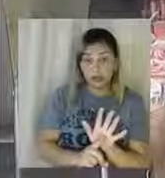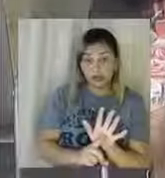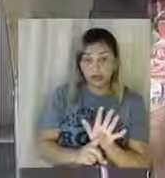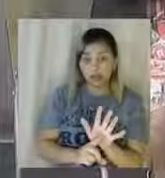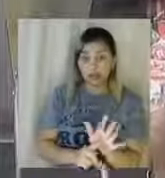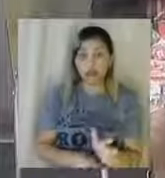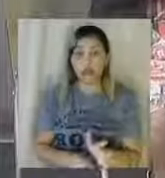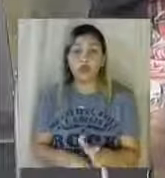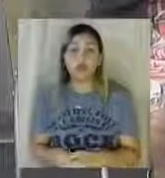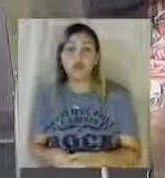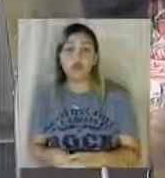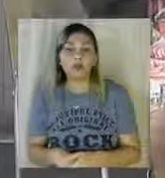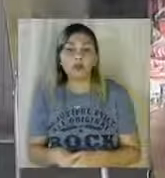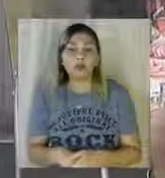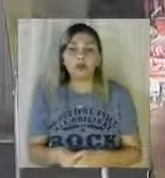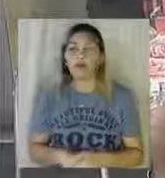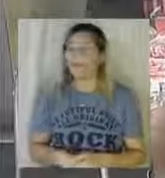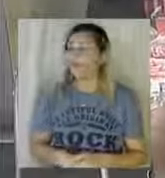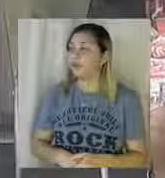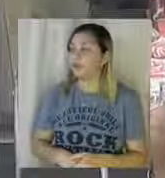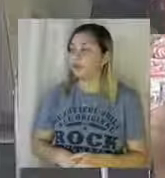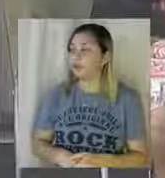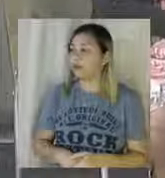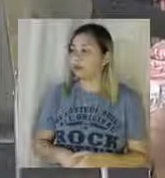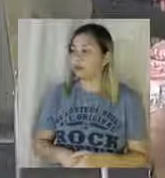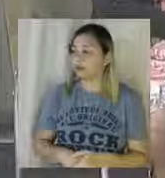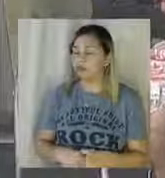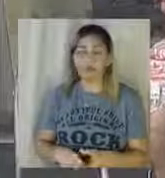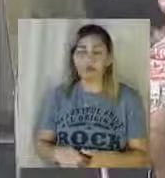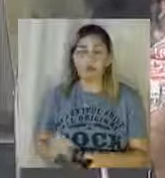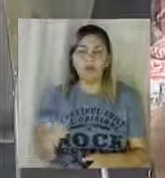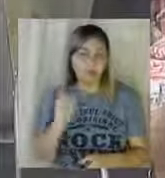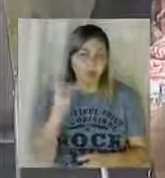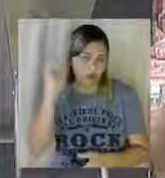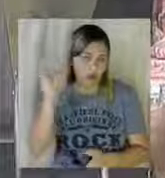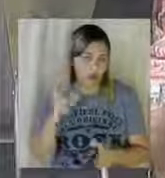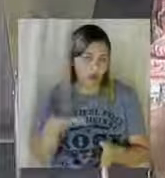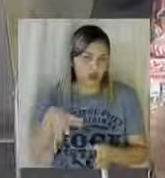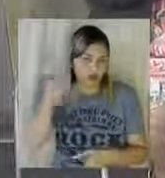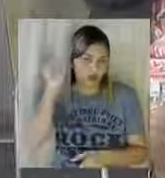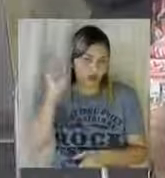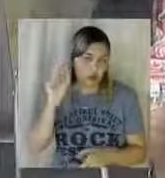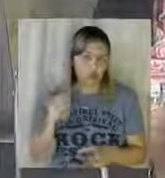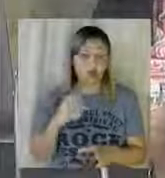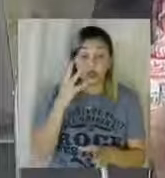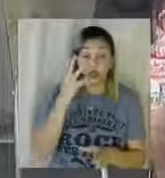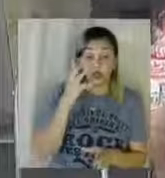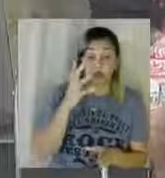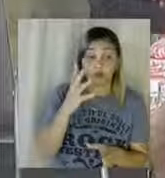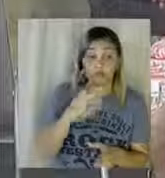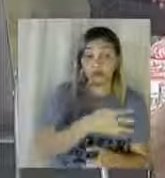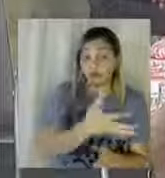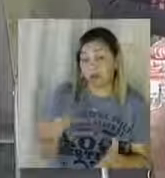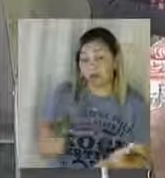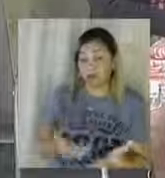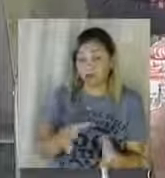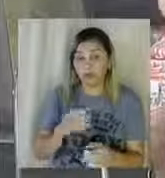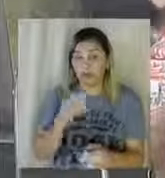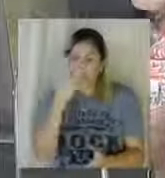de missões. Era muito interessante, todo mundo achou bonito e ia